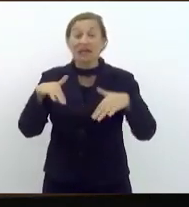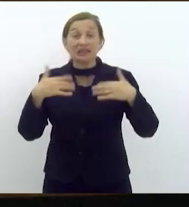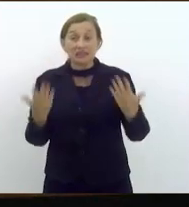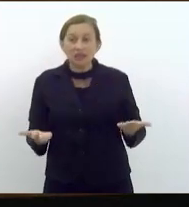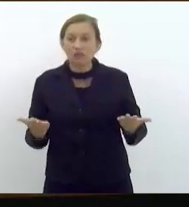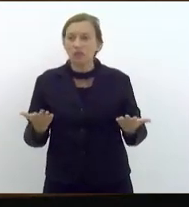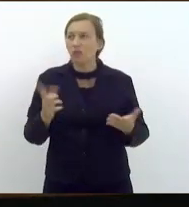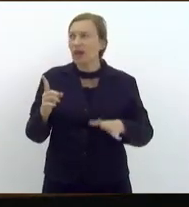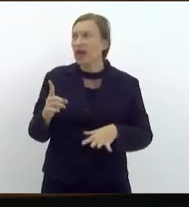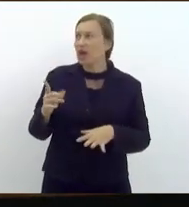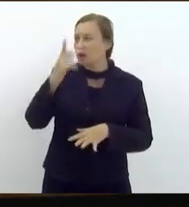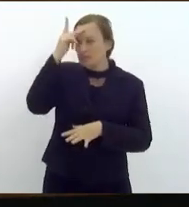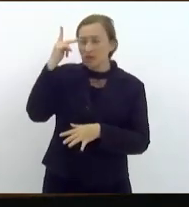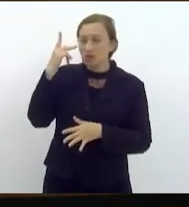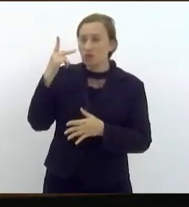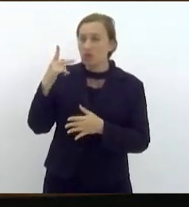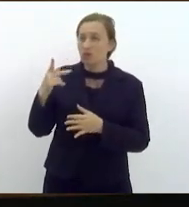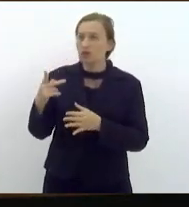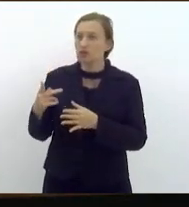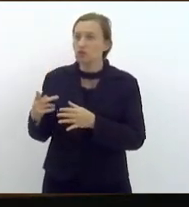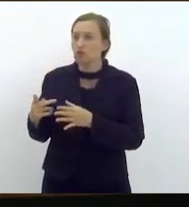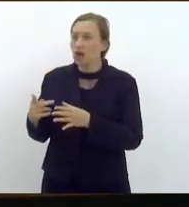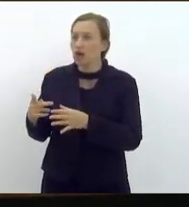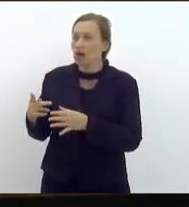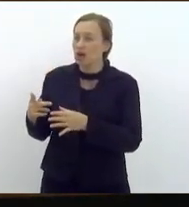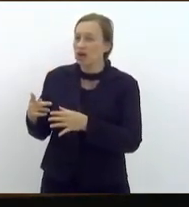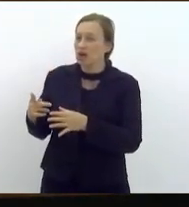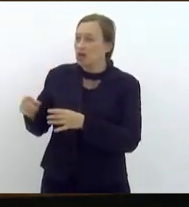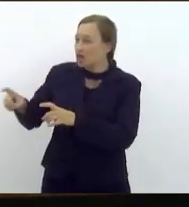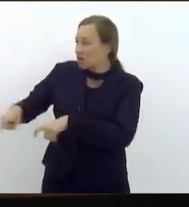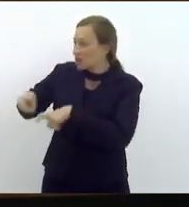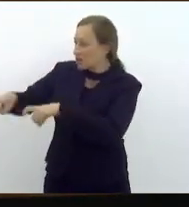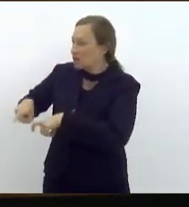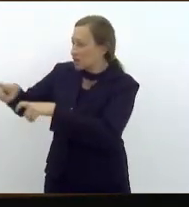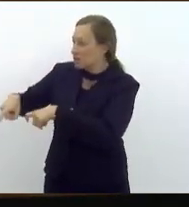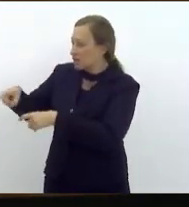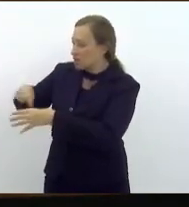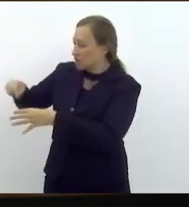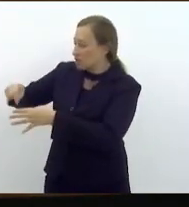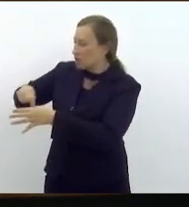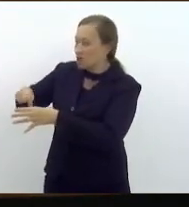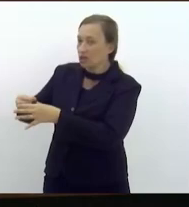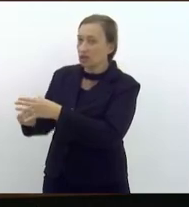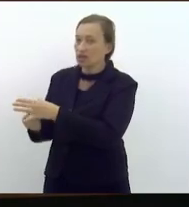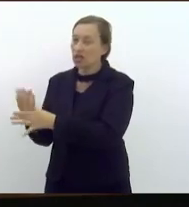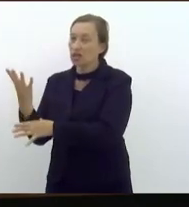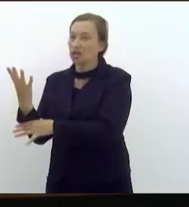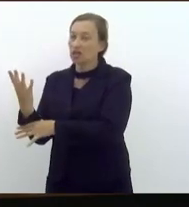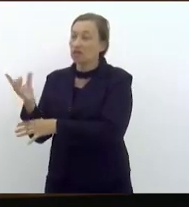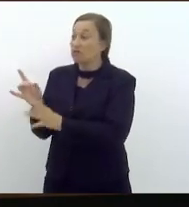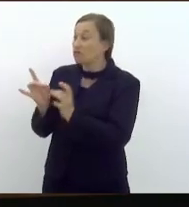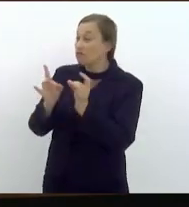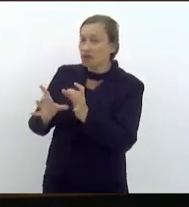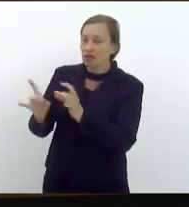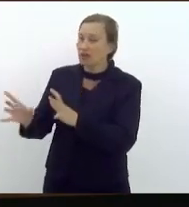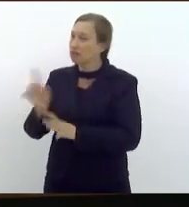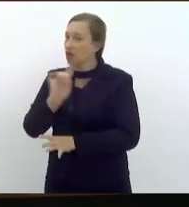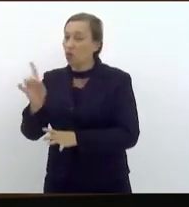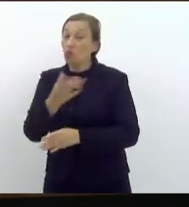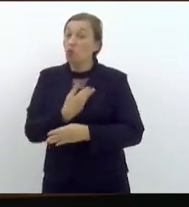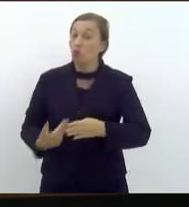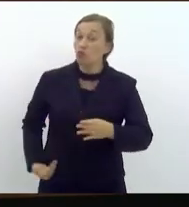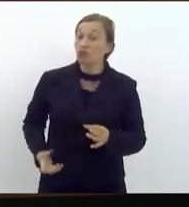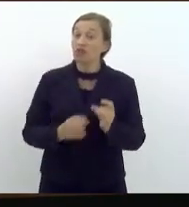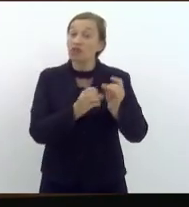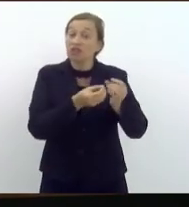é o caso de alguém começou a fazer um extrato numa fazenda e vai poder sair vendendo o governo vai distribuir obviamente